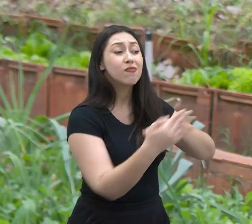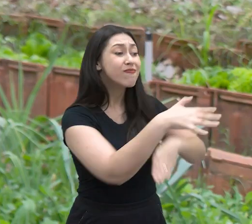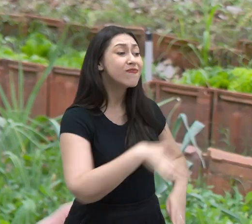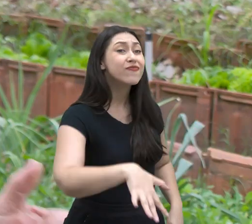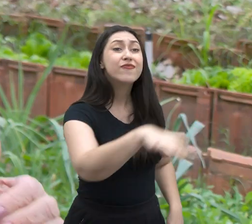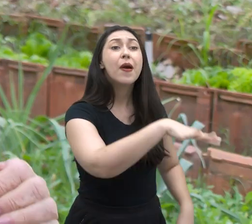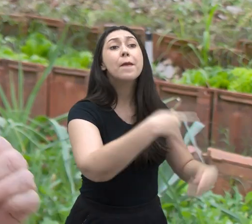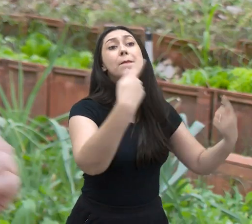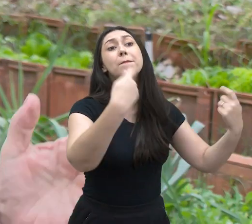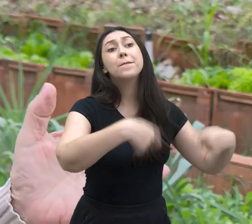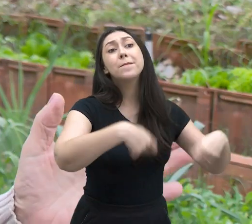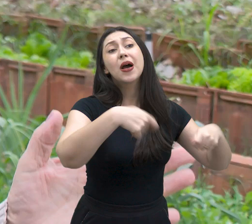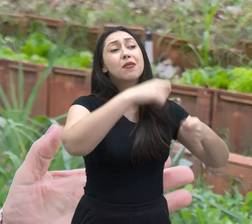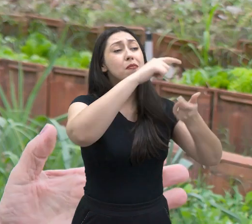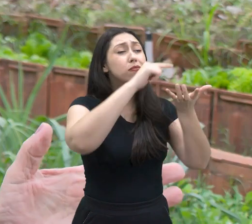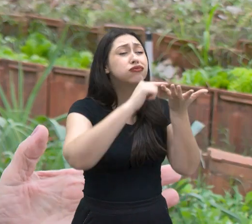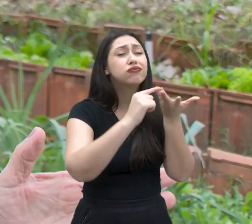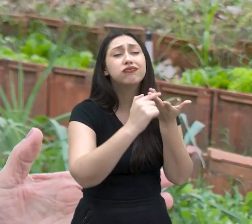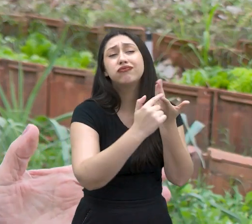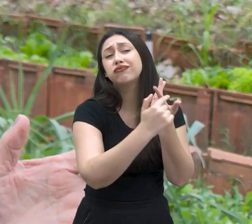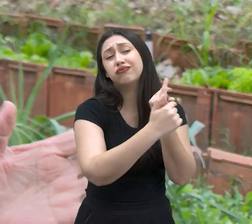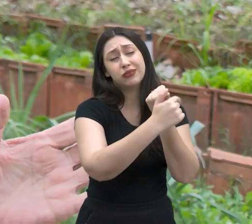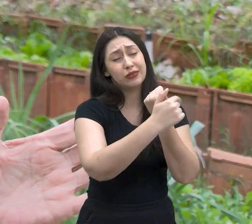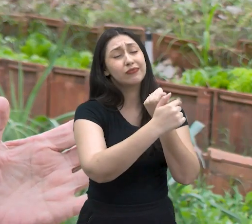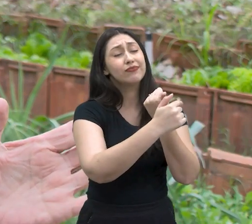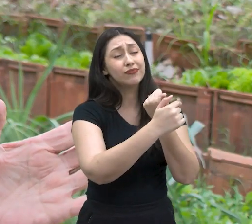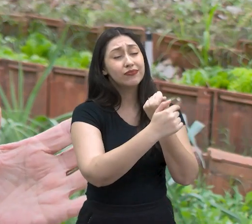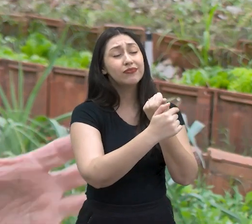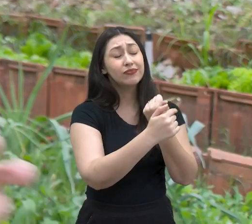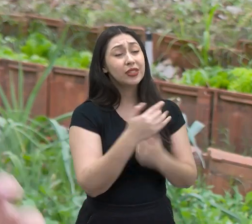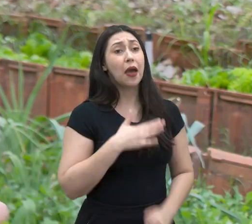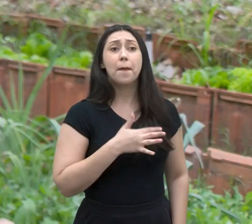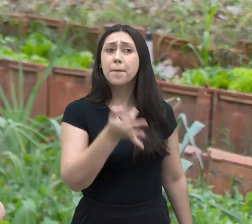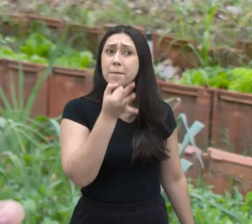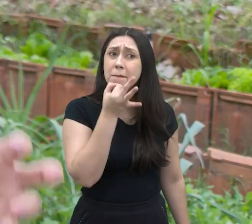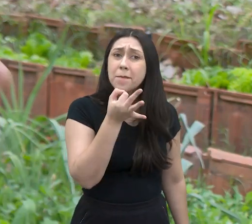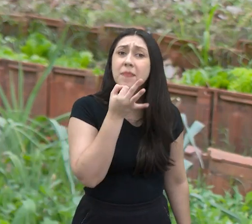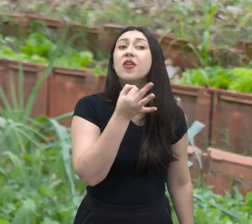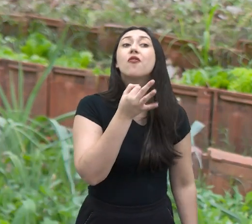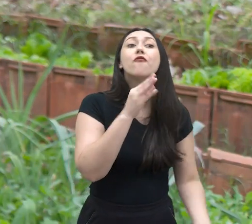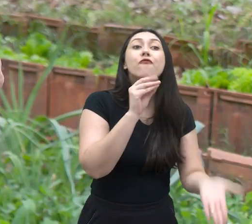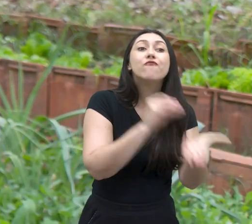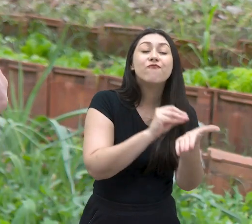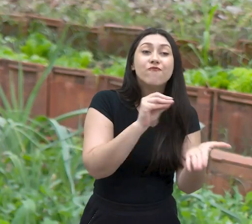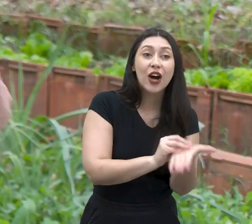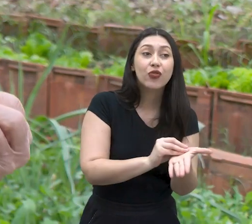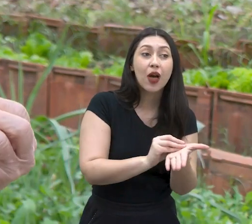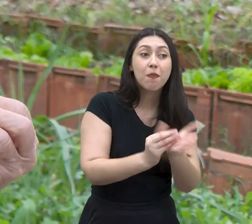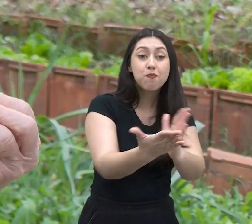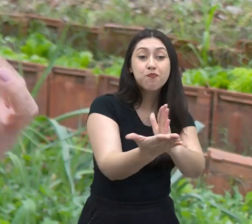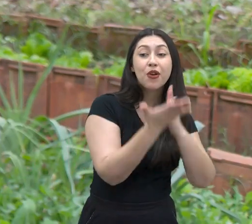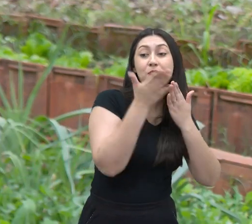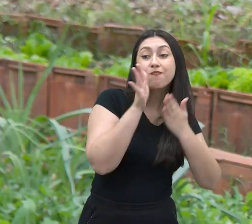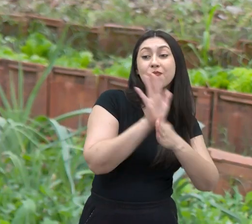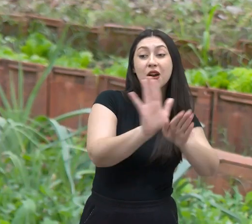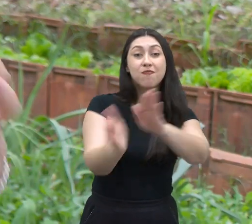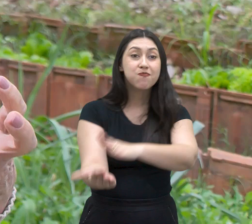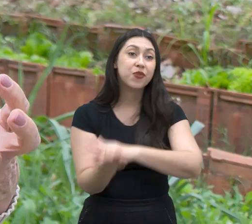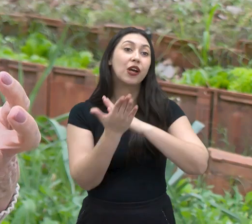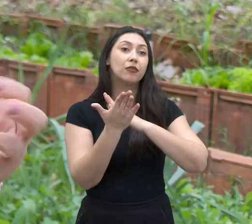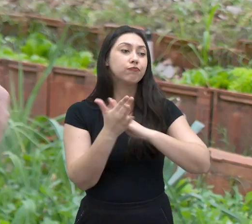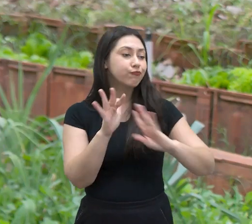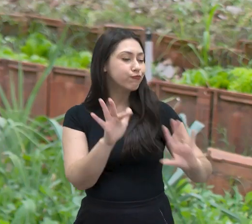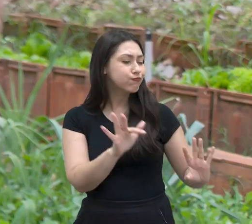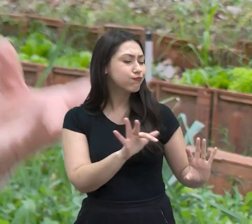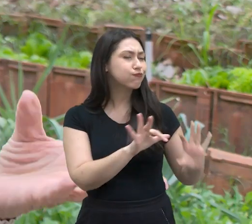carentes de muita coisa para fazer. Eu acho que falta o dividir para somar. Quando você